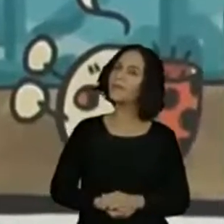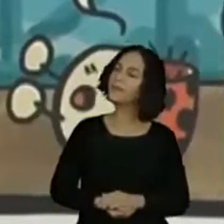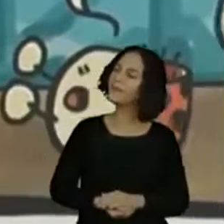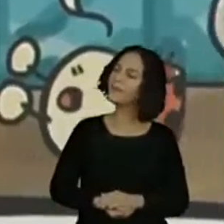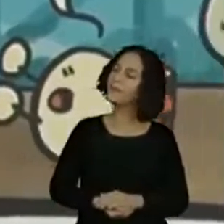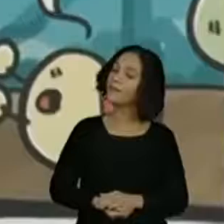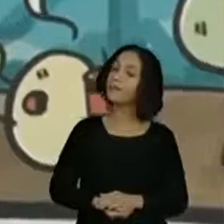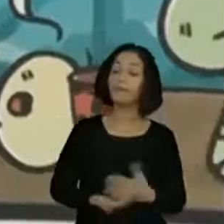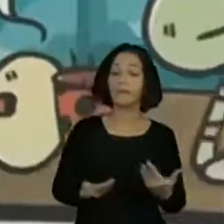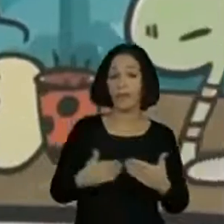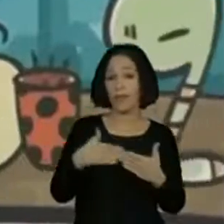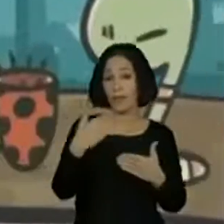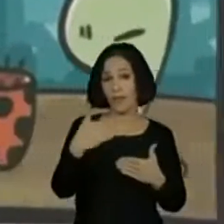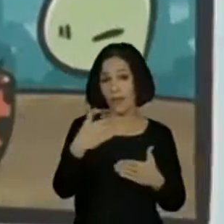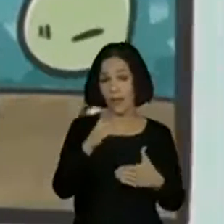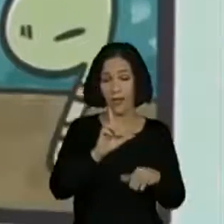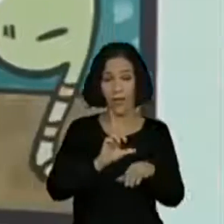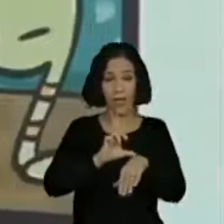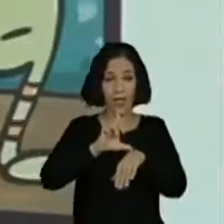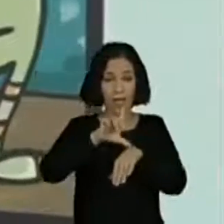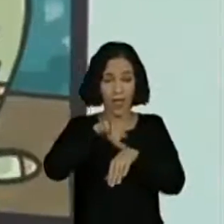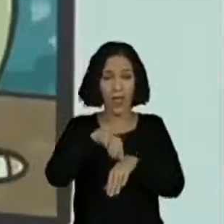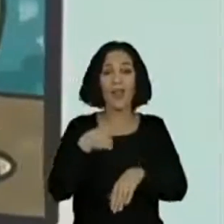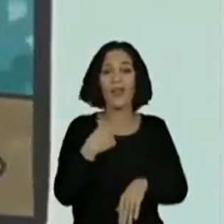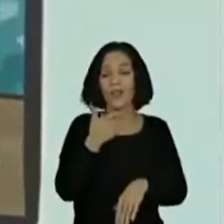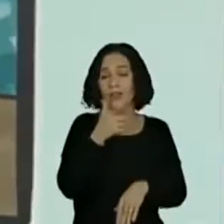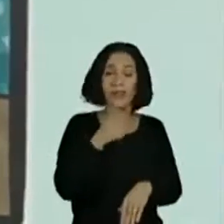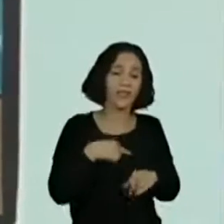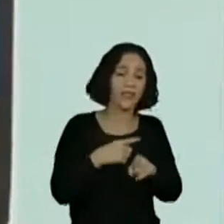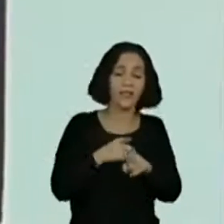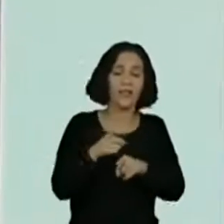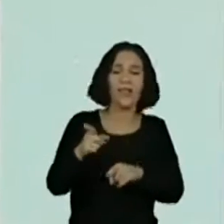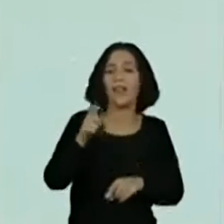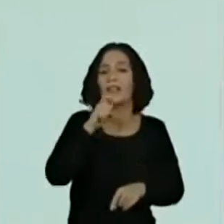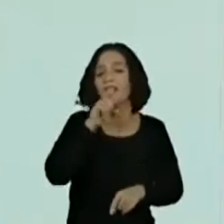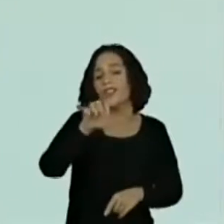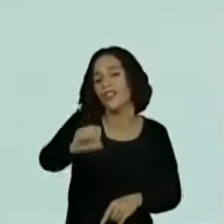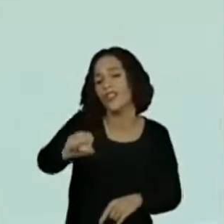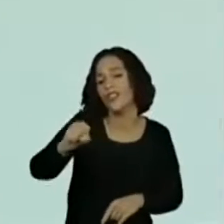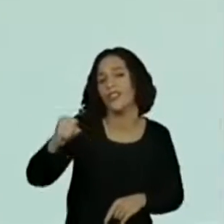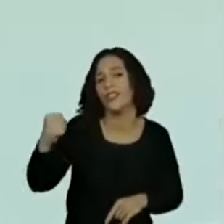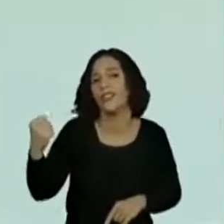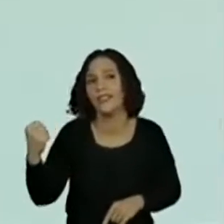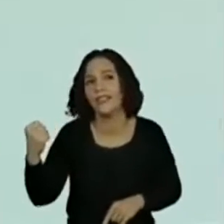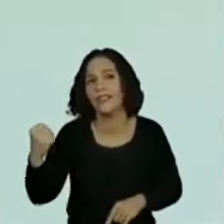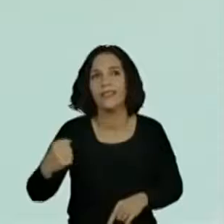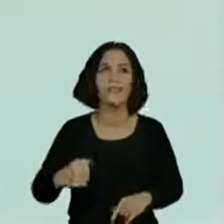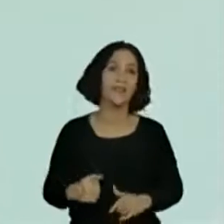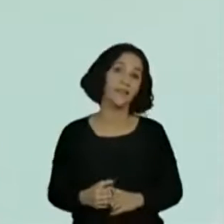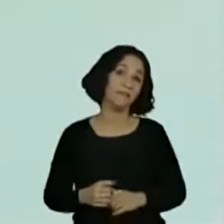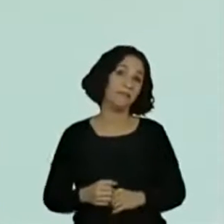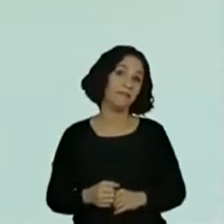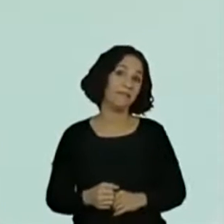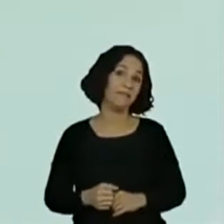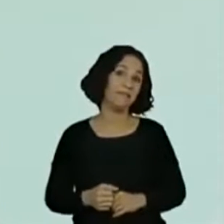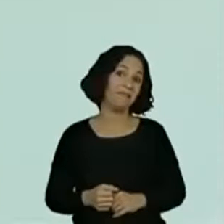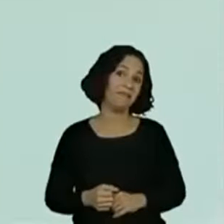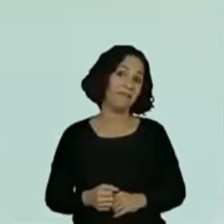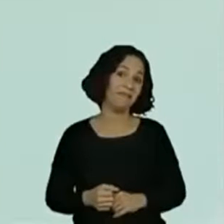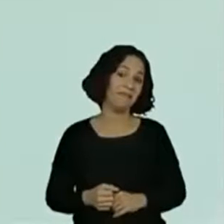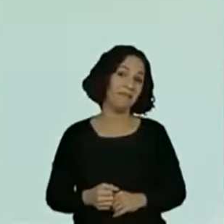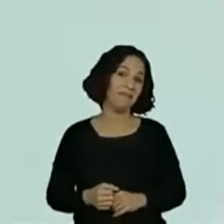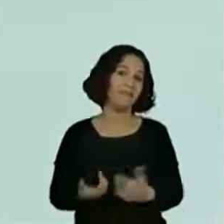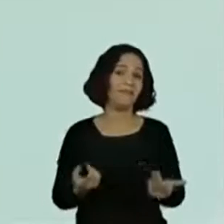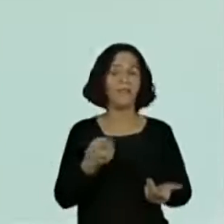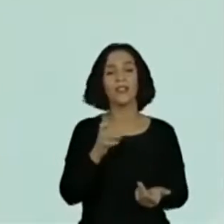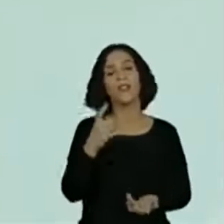Para mais tarde conseguir me arrastar até a geladeira, gente. Gente! Olha, a